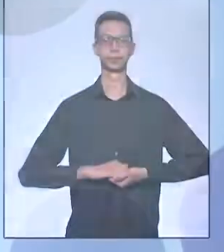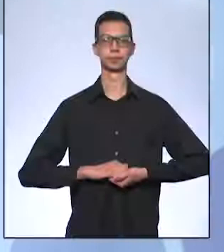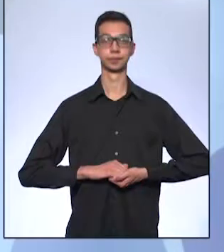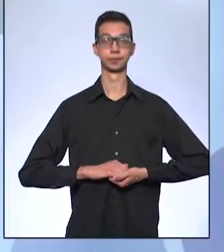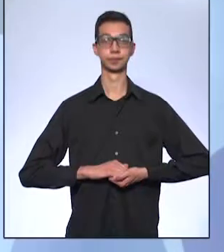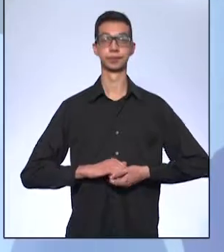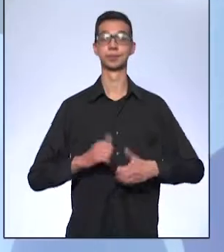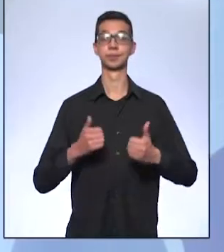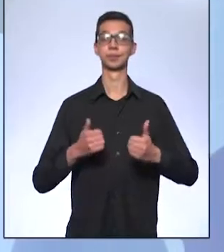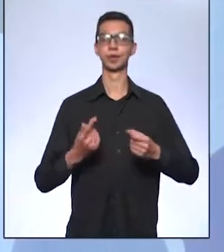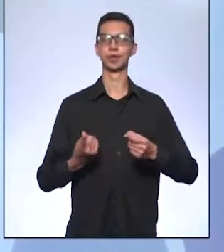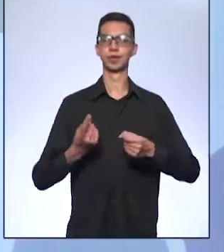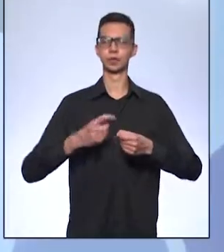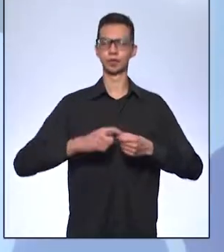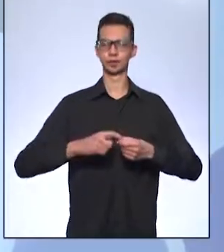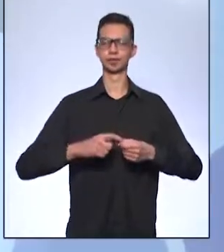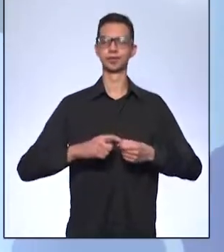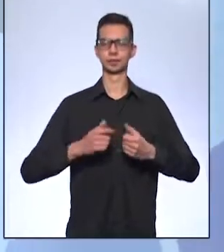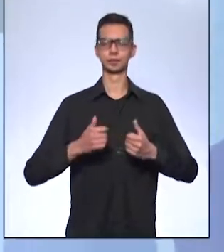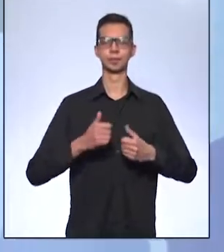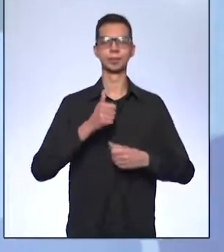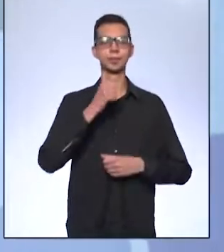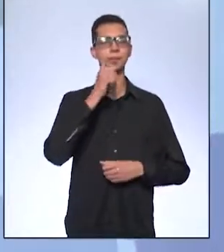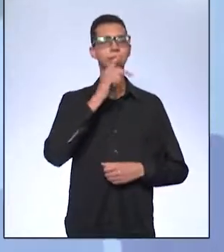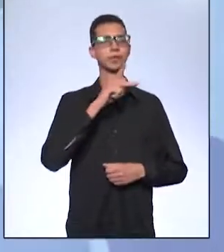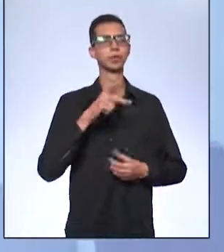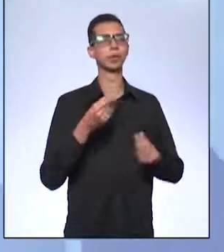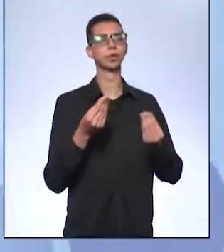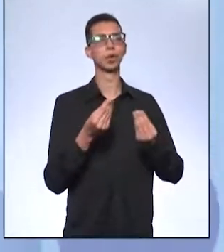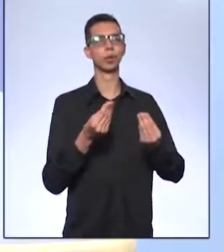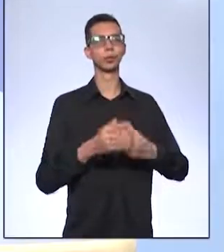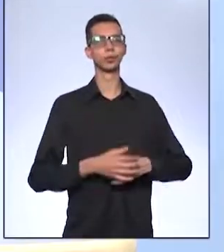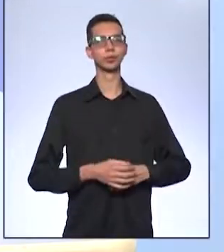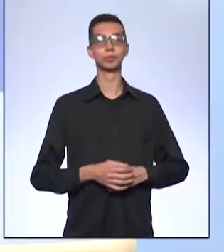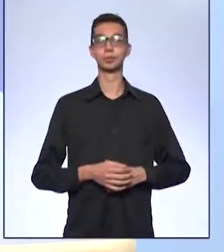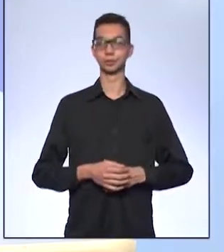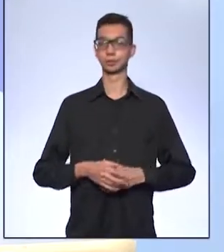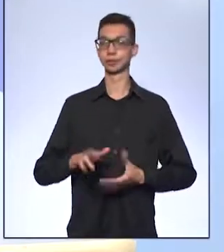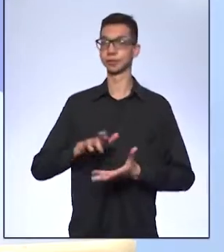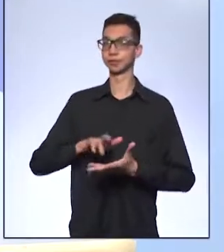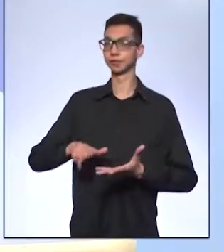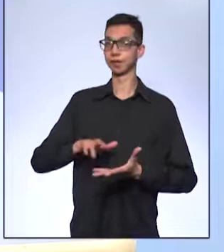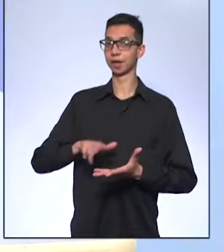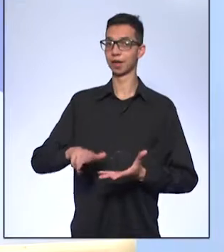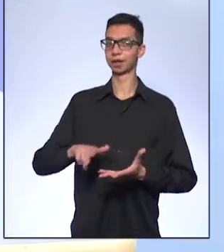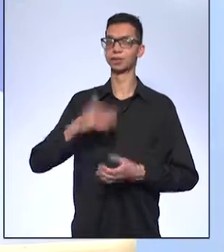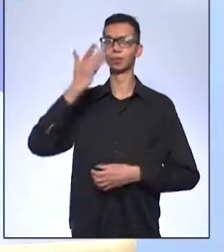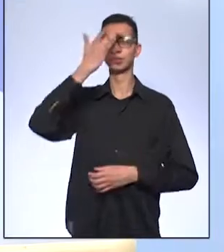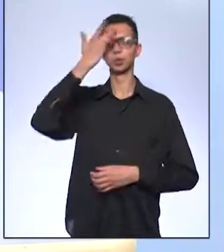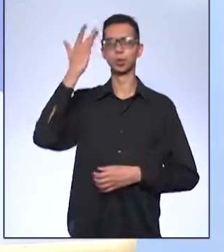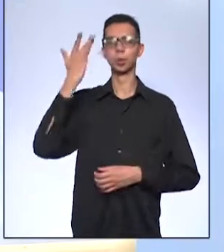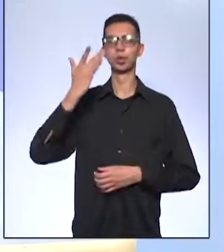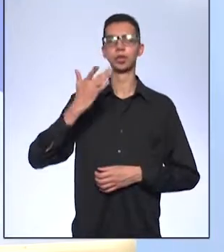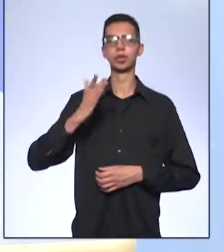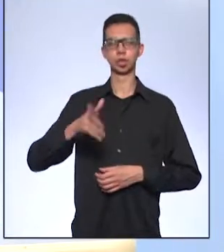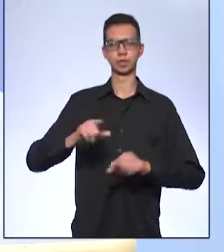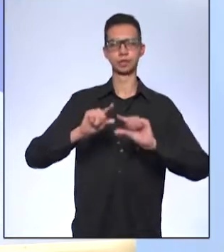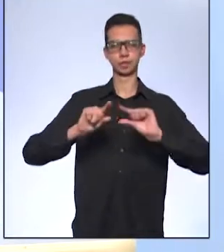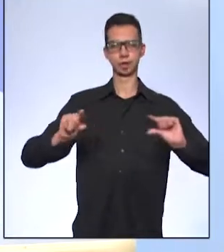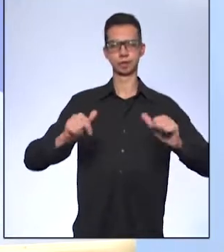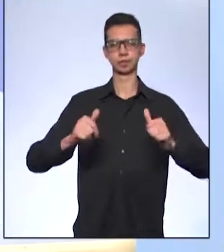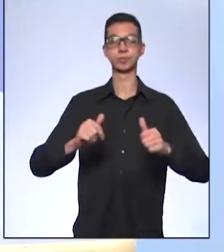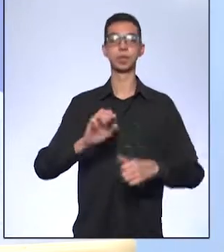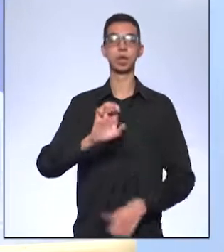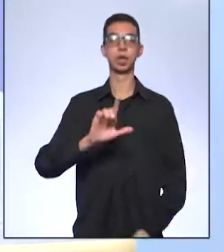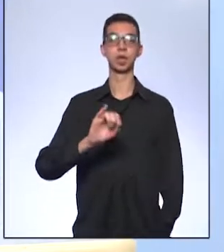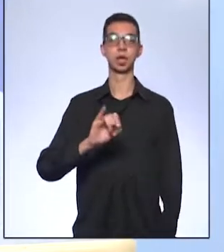É isso aí, voltamos. Professor Antônio, como estão as interações? Foram várias. Escreveram a frase completa, tá? Legal. A